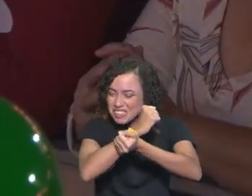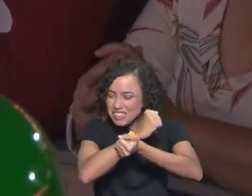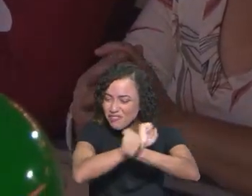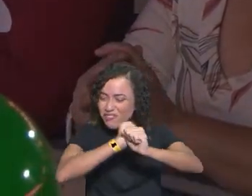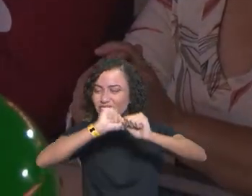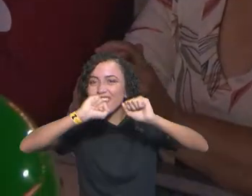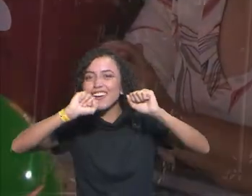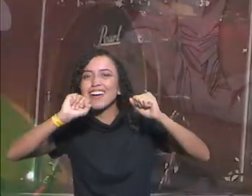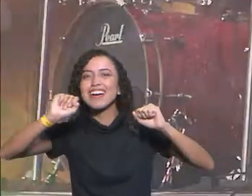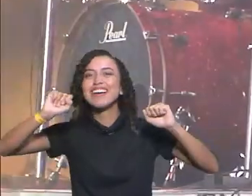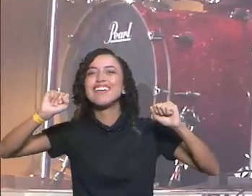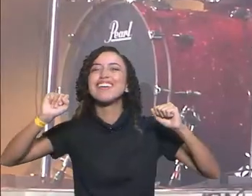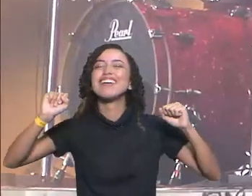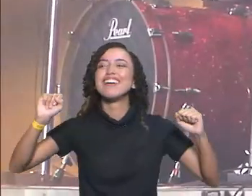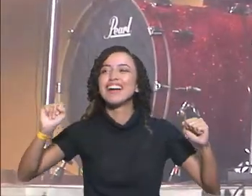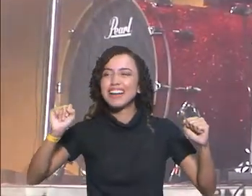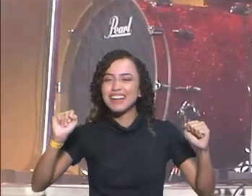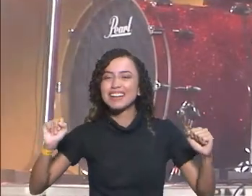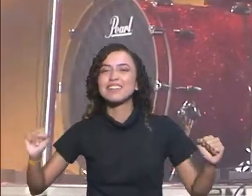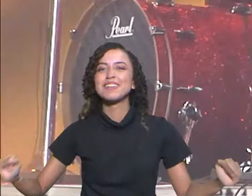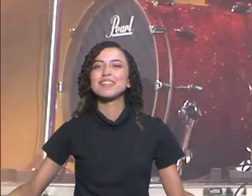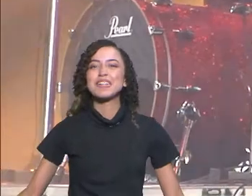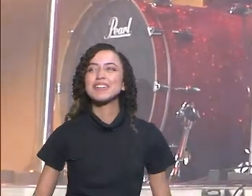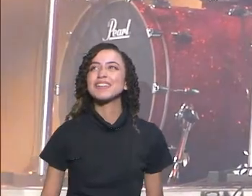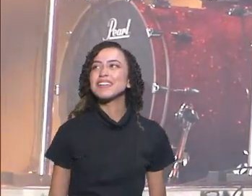até essa copa